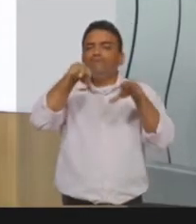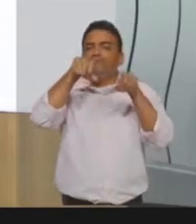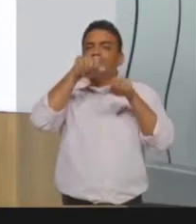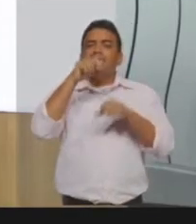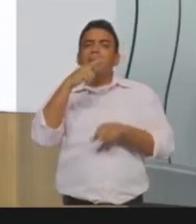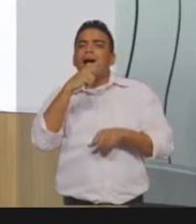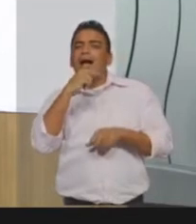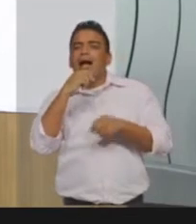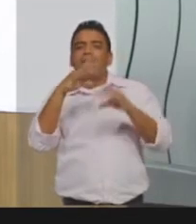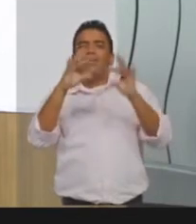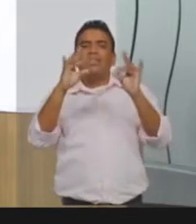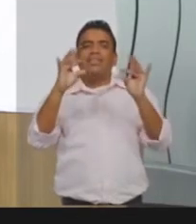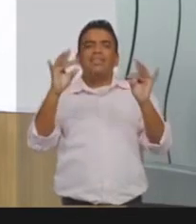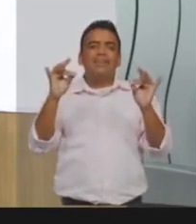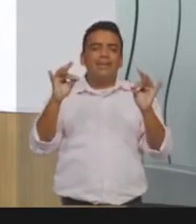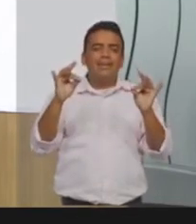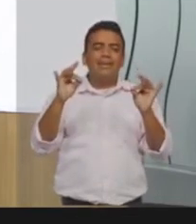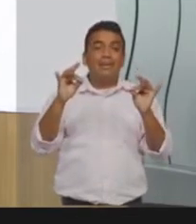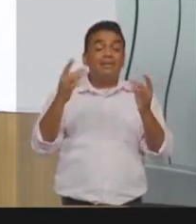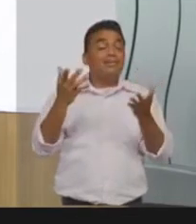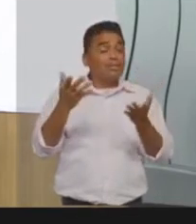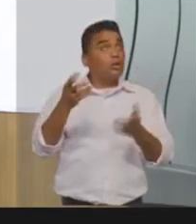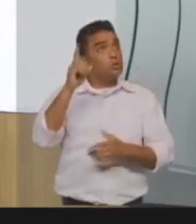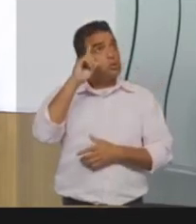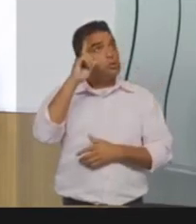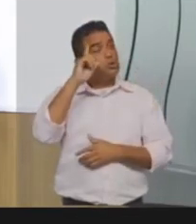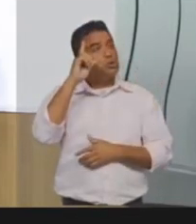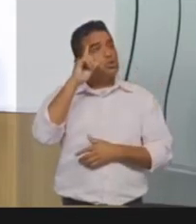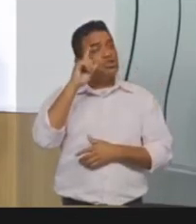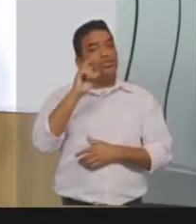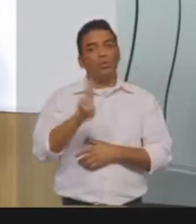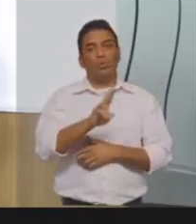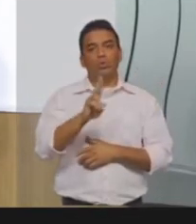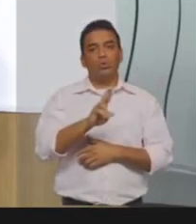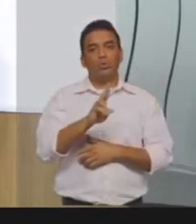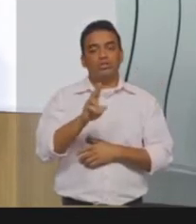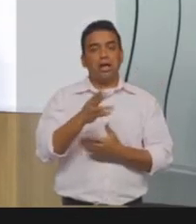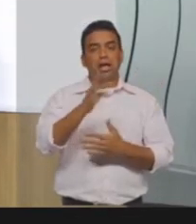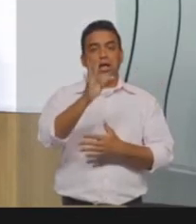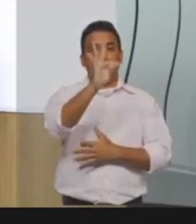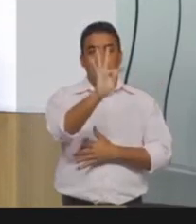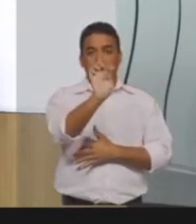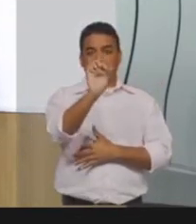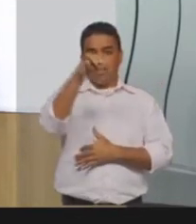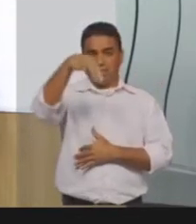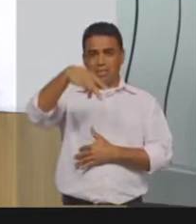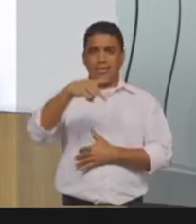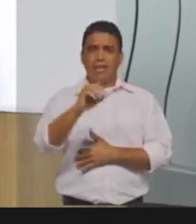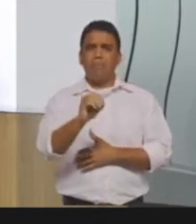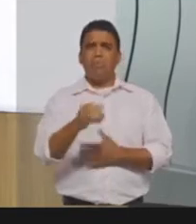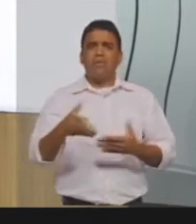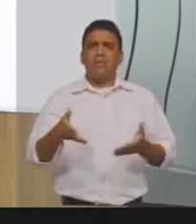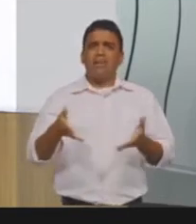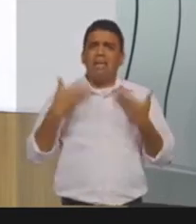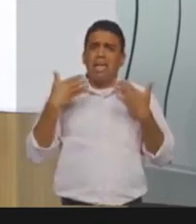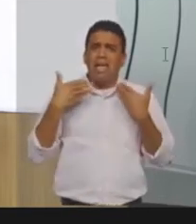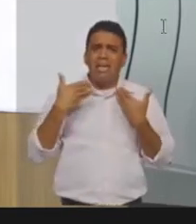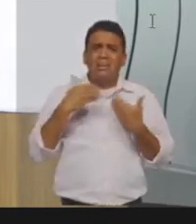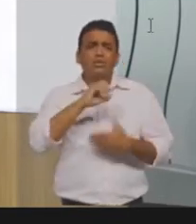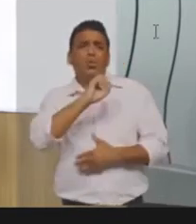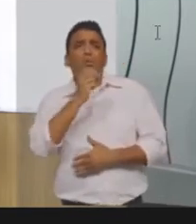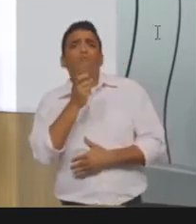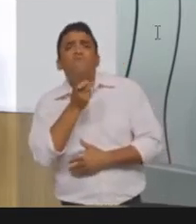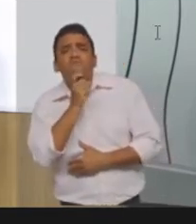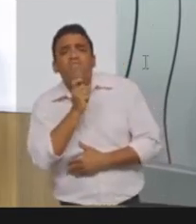nós usamos isso certinho. No dia a dia é muito comum nós usarmos assim, nossa, hoje o tempo está quente, né? Hoje o tempo está frio.